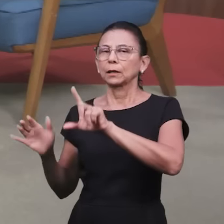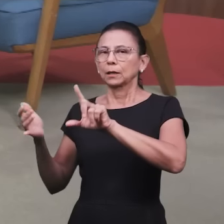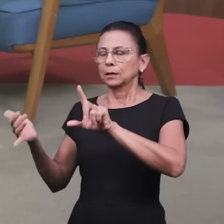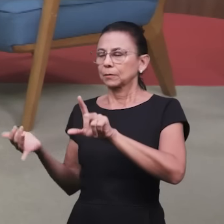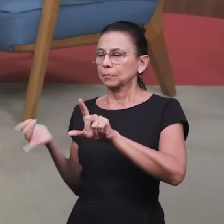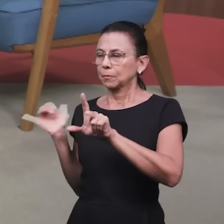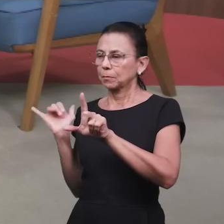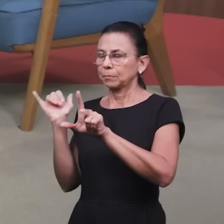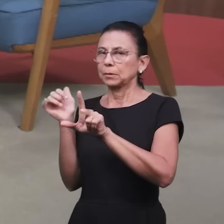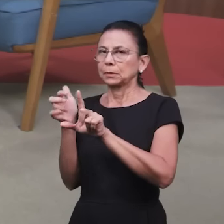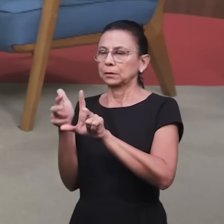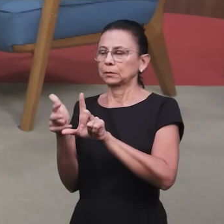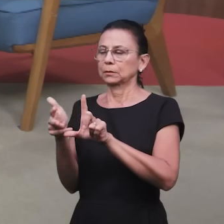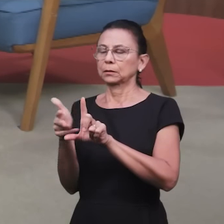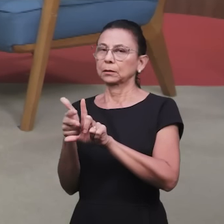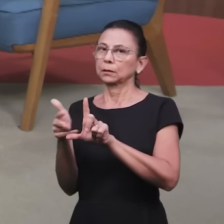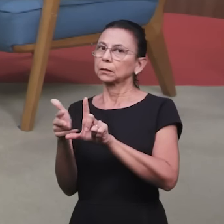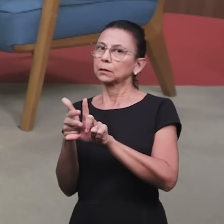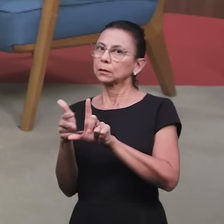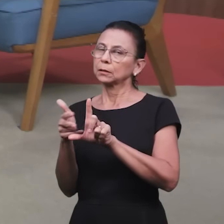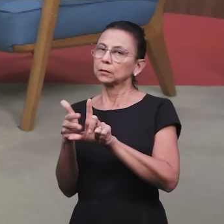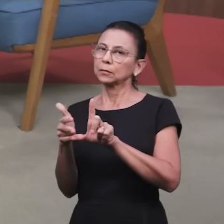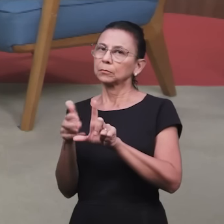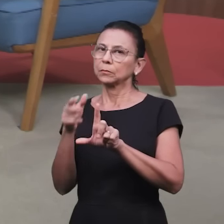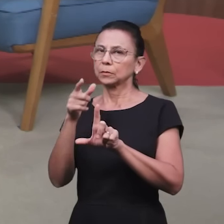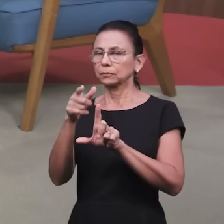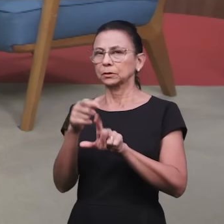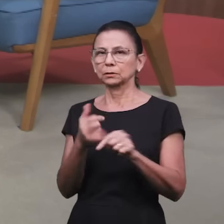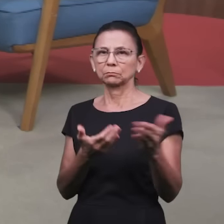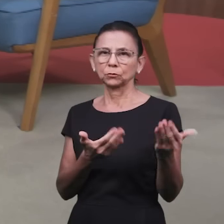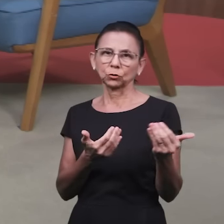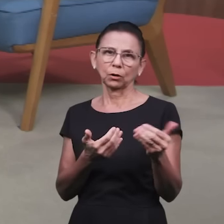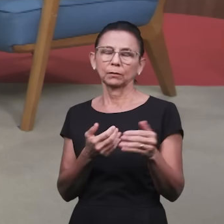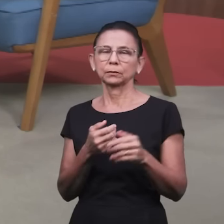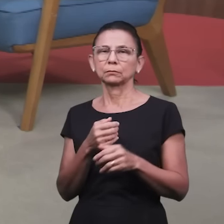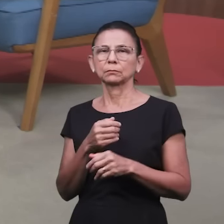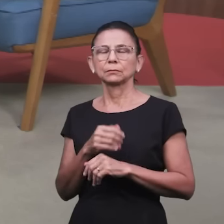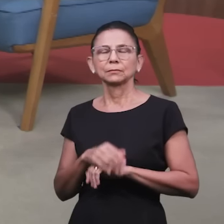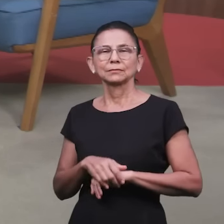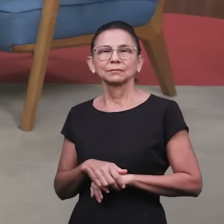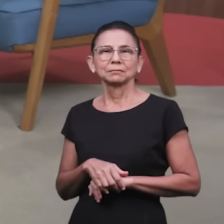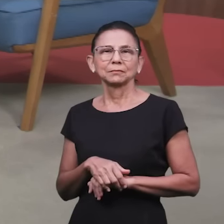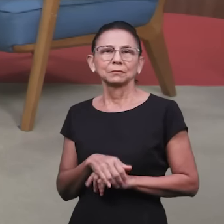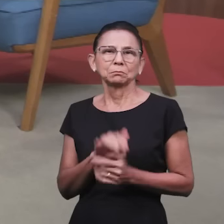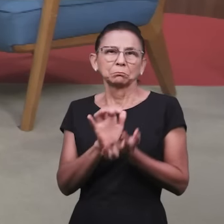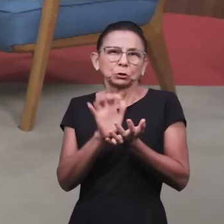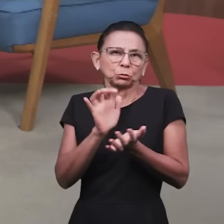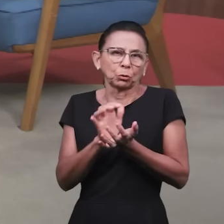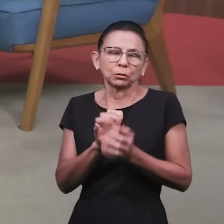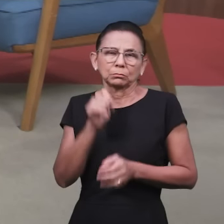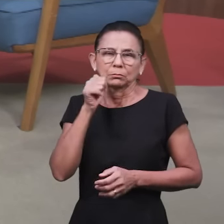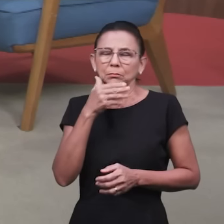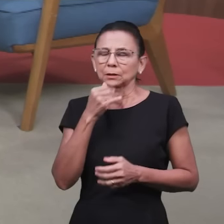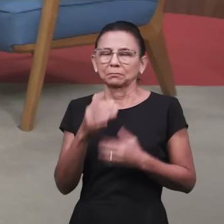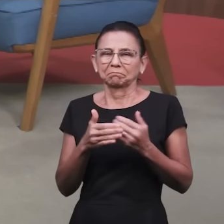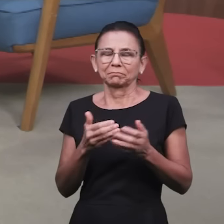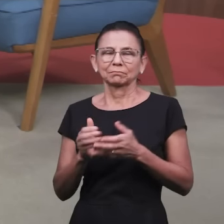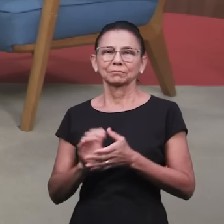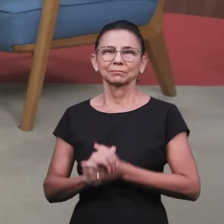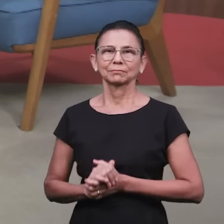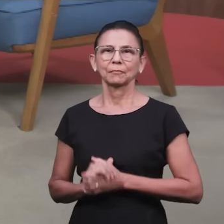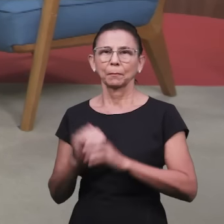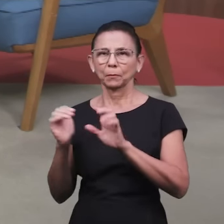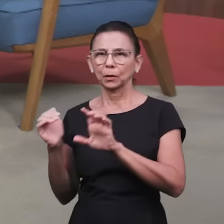celular para ele, e você, o senhor, a senhora, o jovem, o adolescente, será direcionado para um